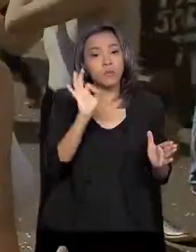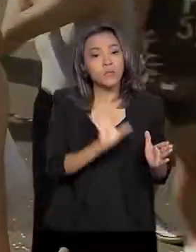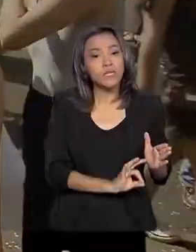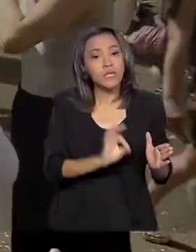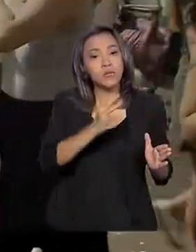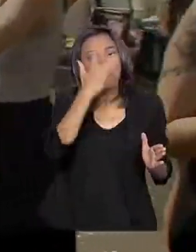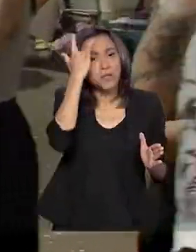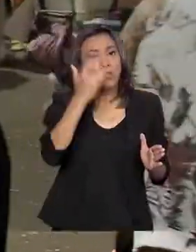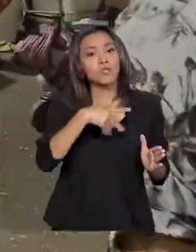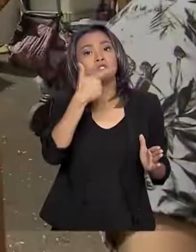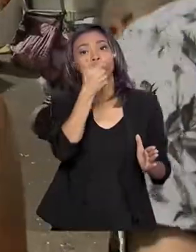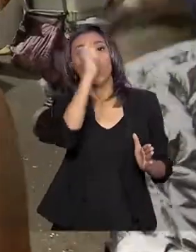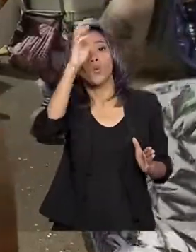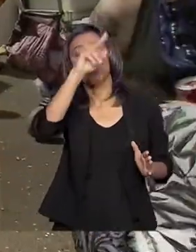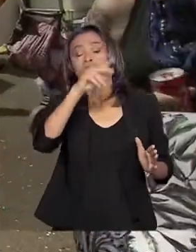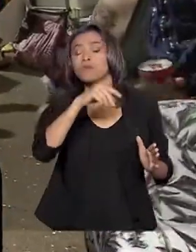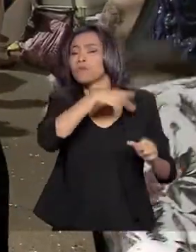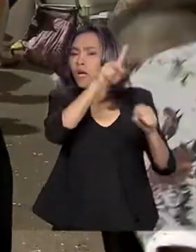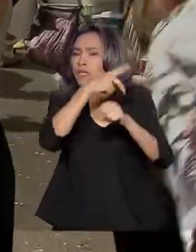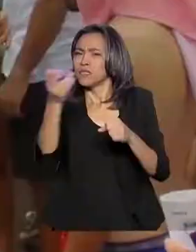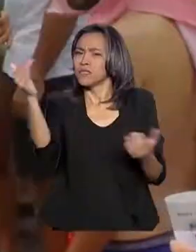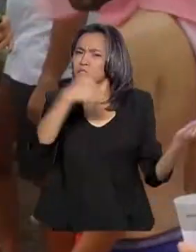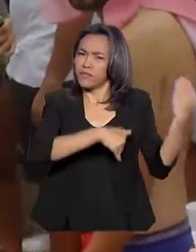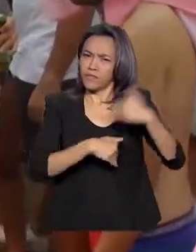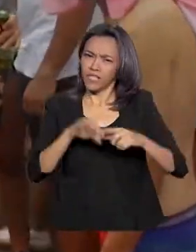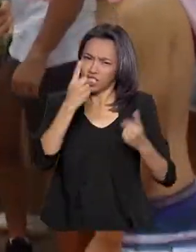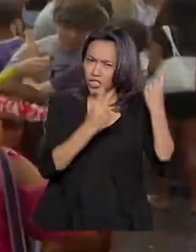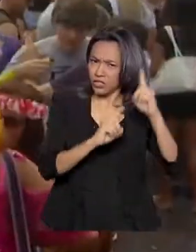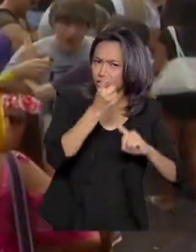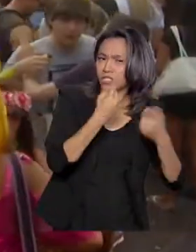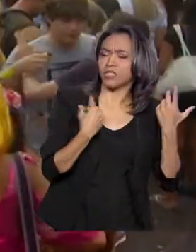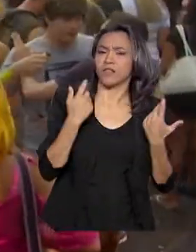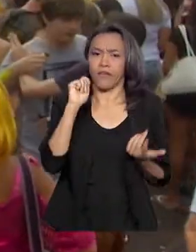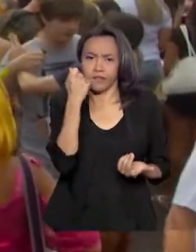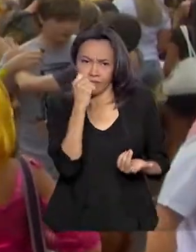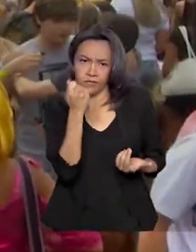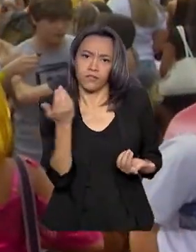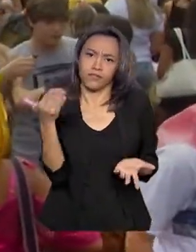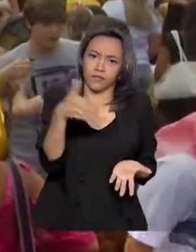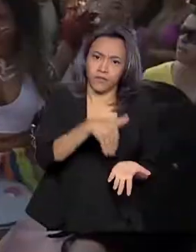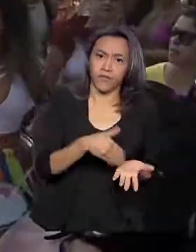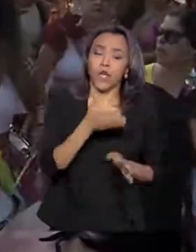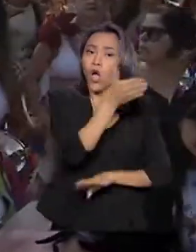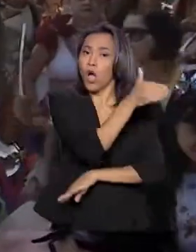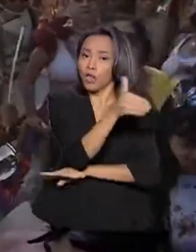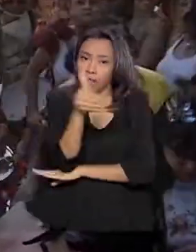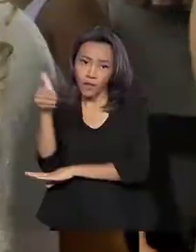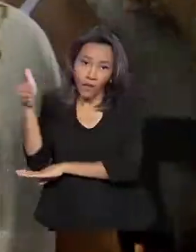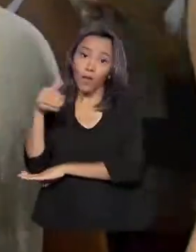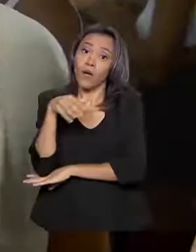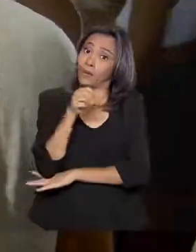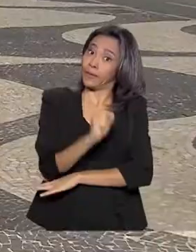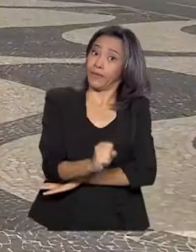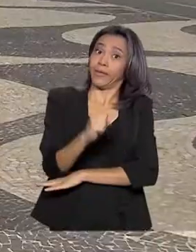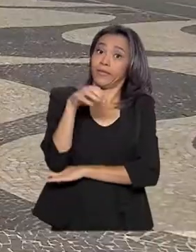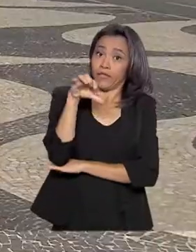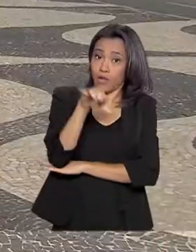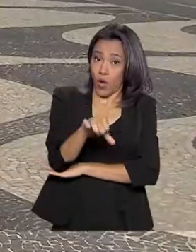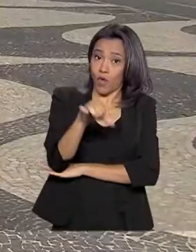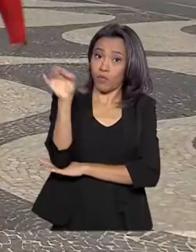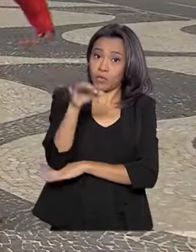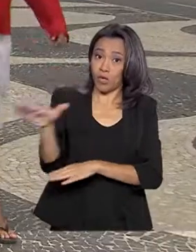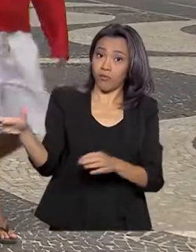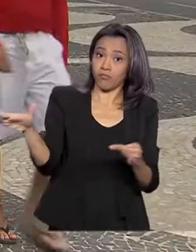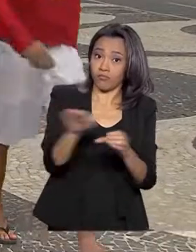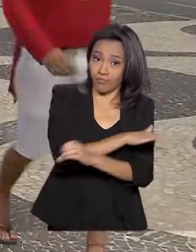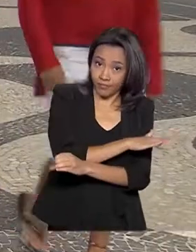uma grande parte argentinos e chilenos. A ocupação média dos hotéis é de 89%. E o estado do